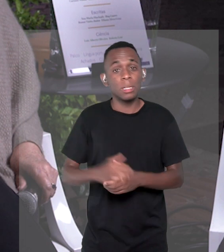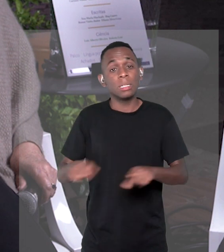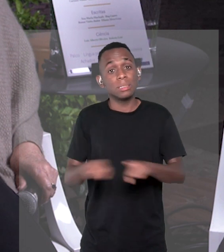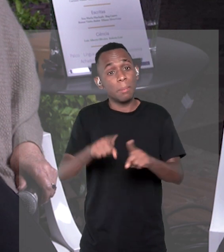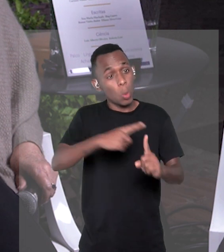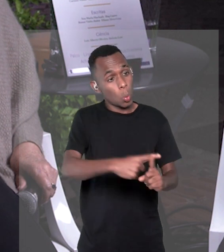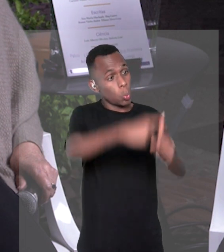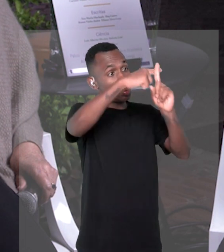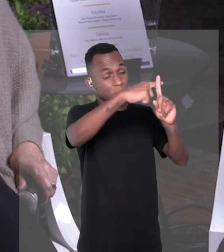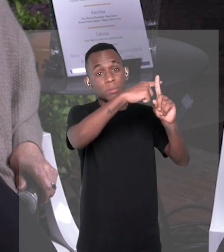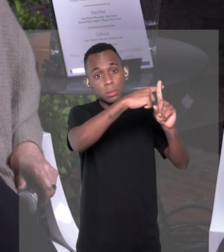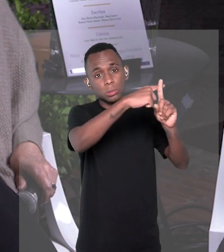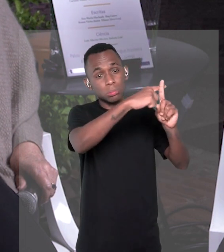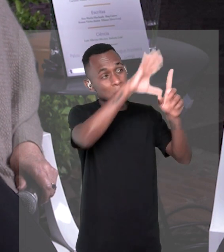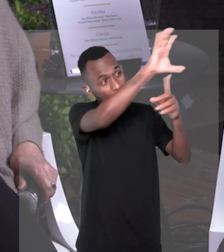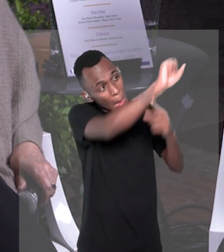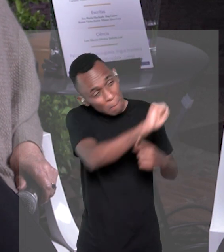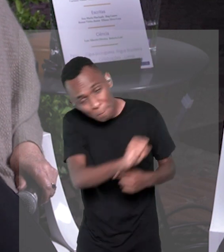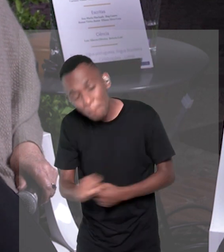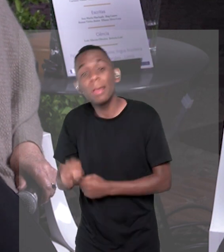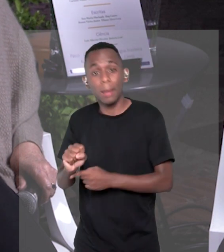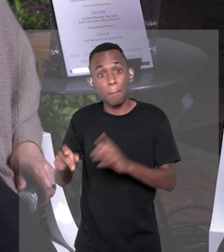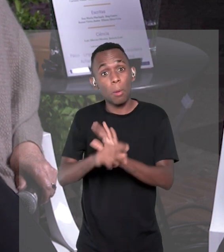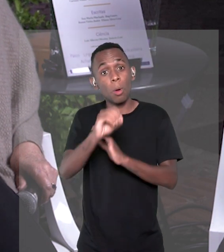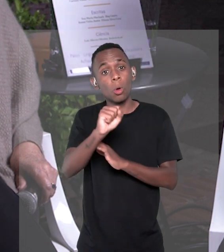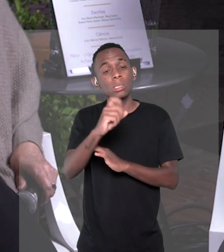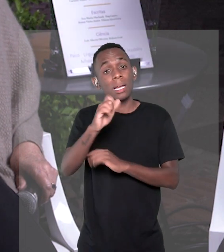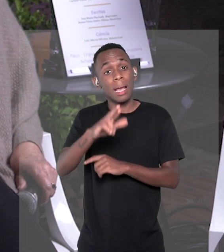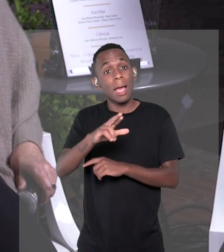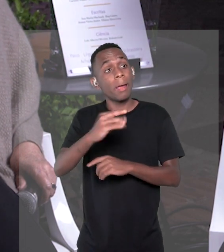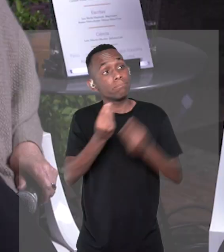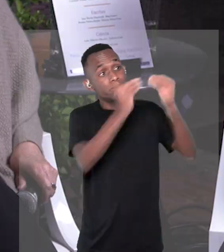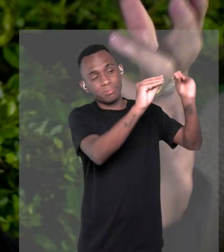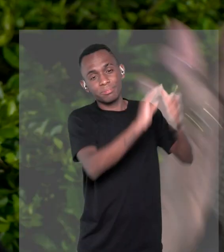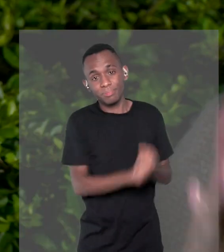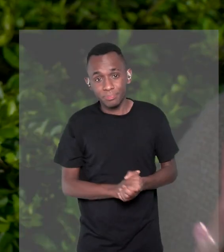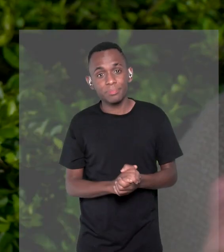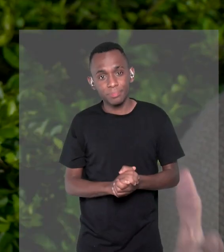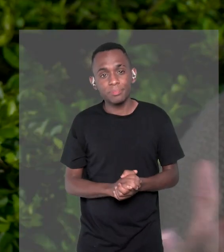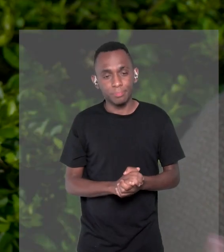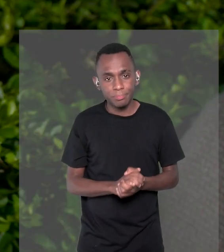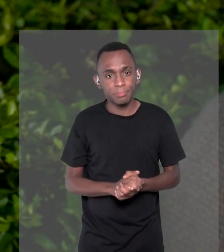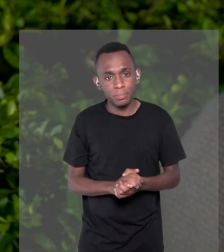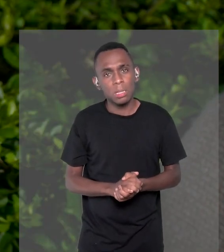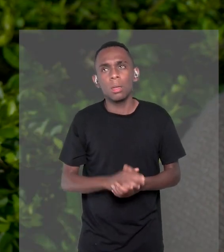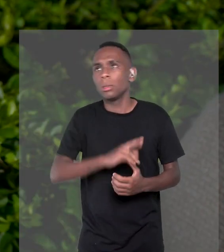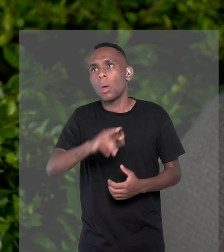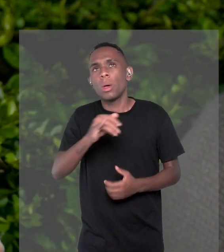de rasgarem as constituições antes de jogar fora, de tirarem um crucifixo que